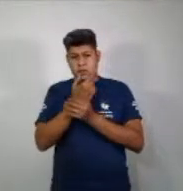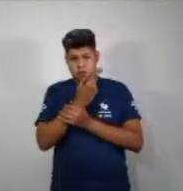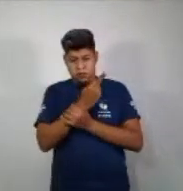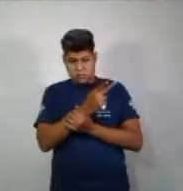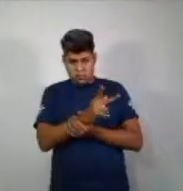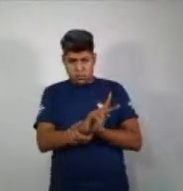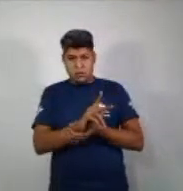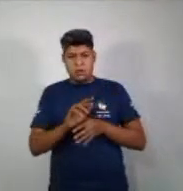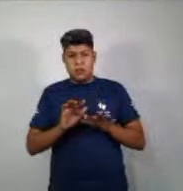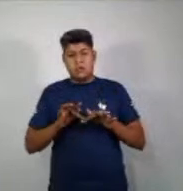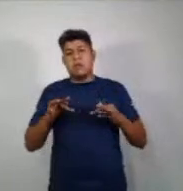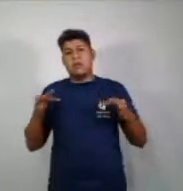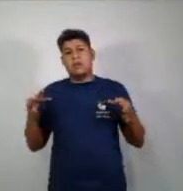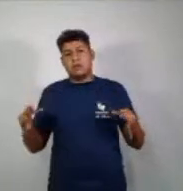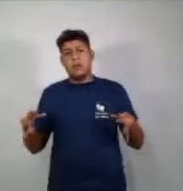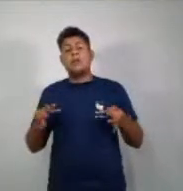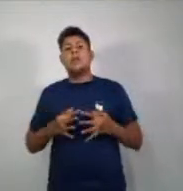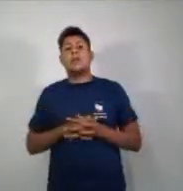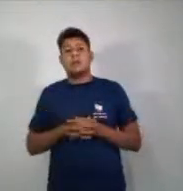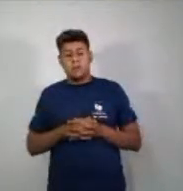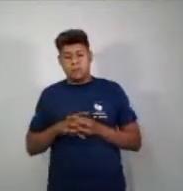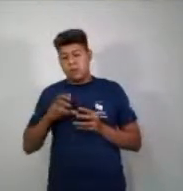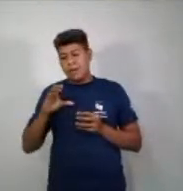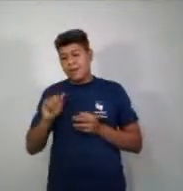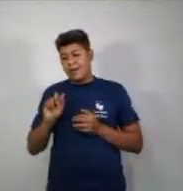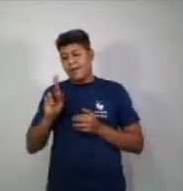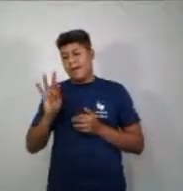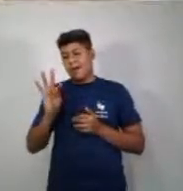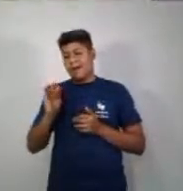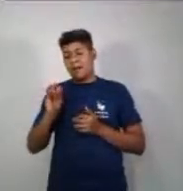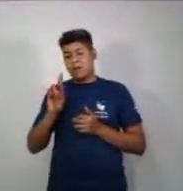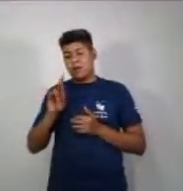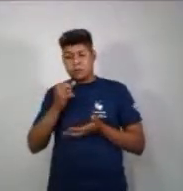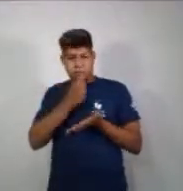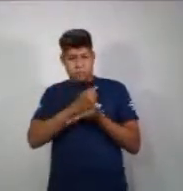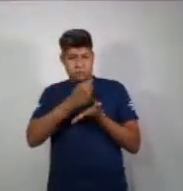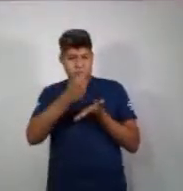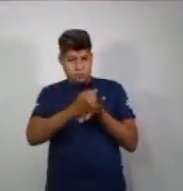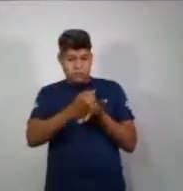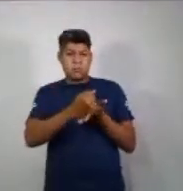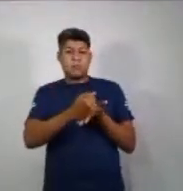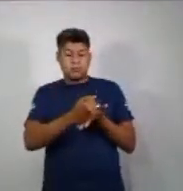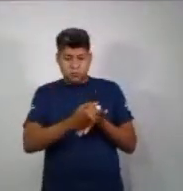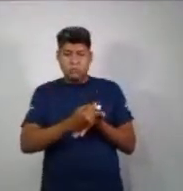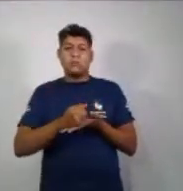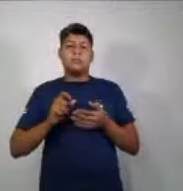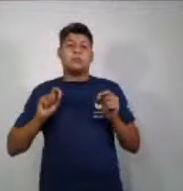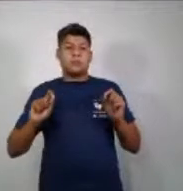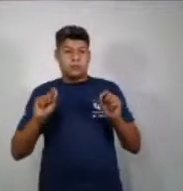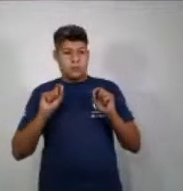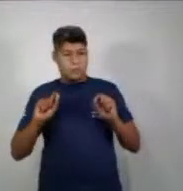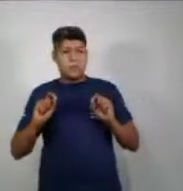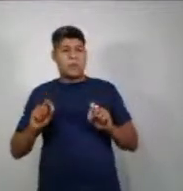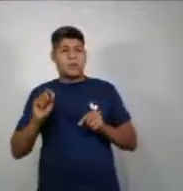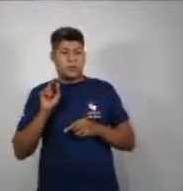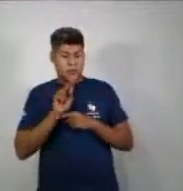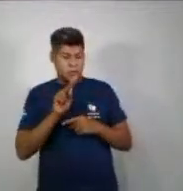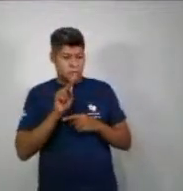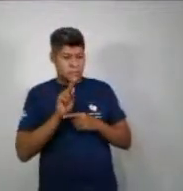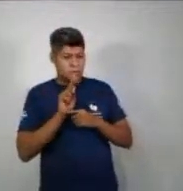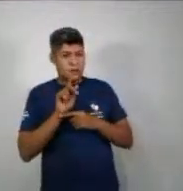simples, no cartório, e viria com isso, né, a Cora primeiro, a